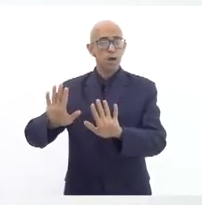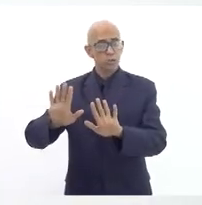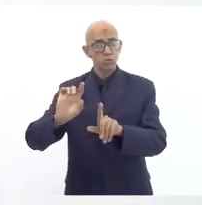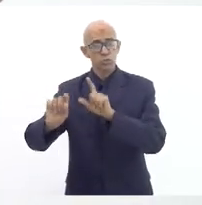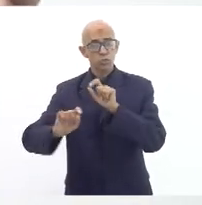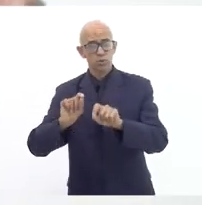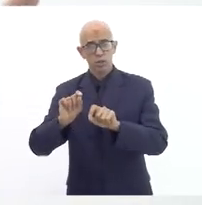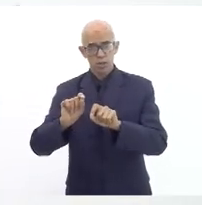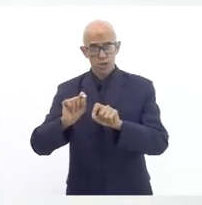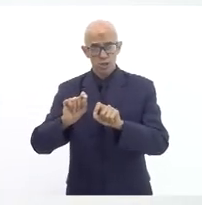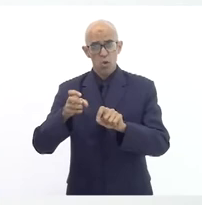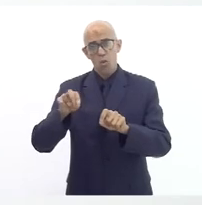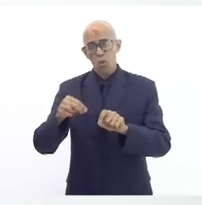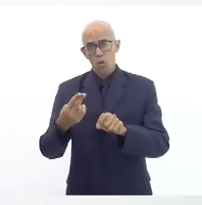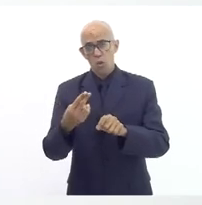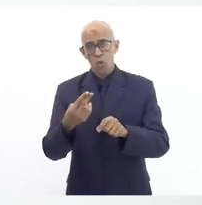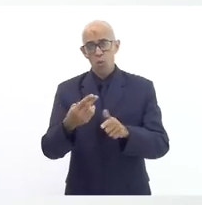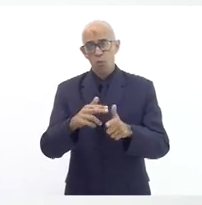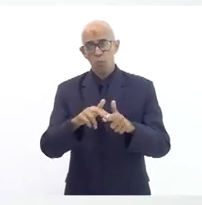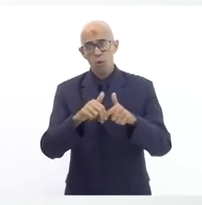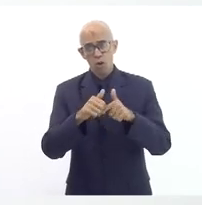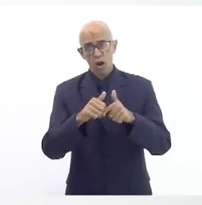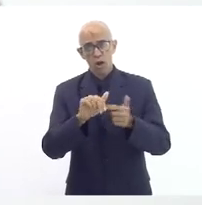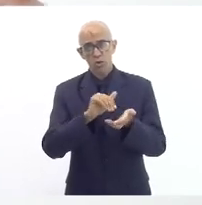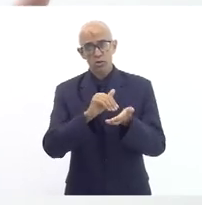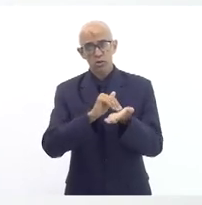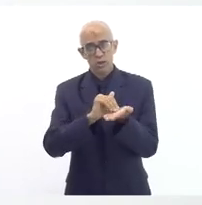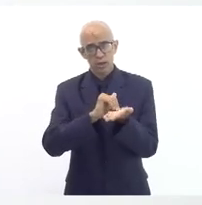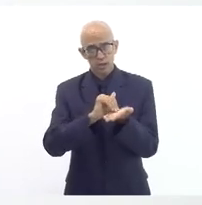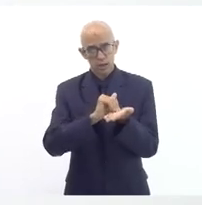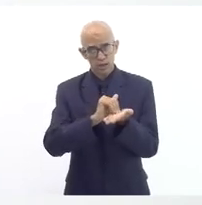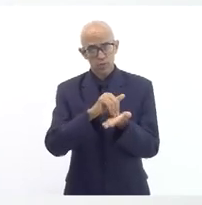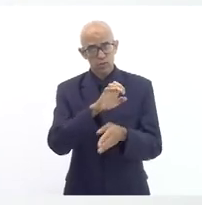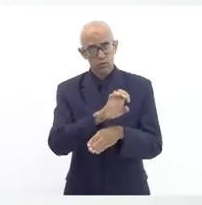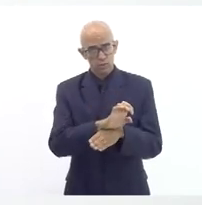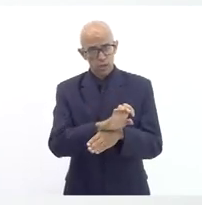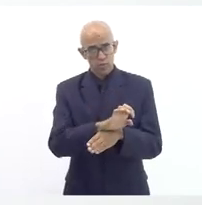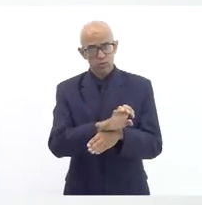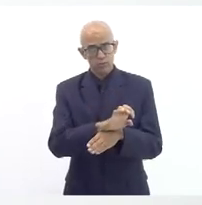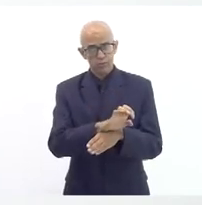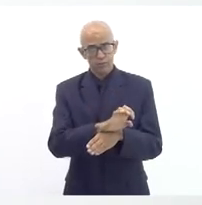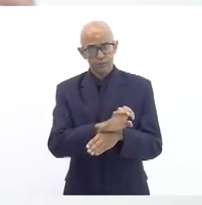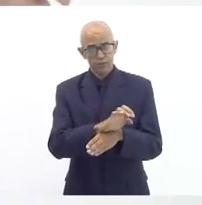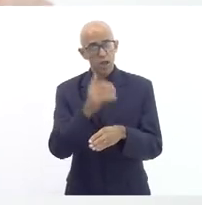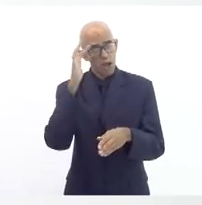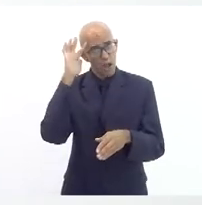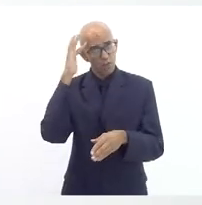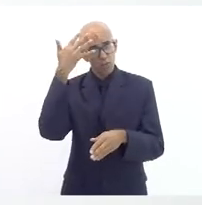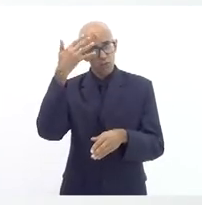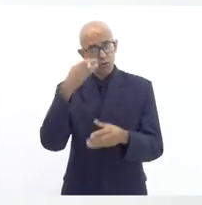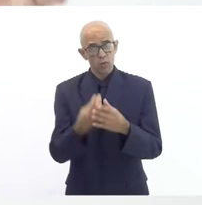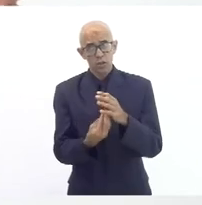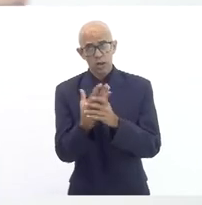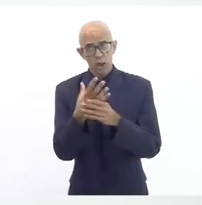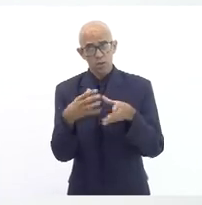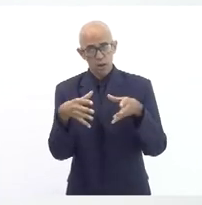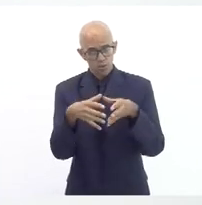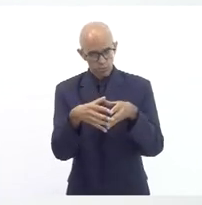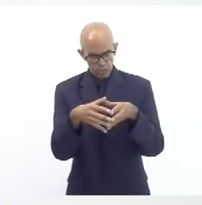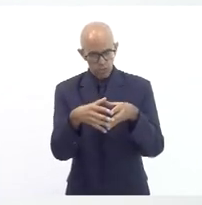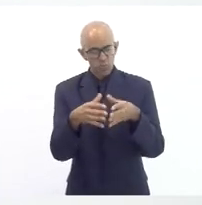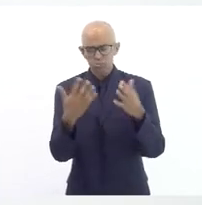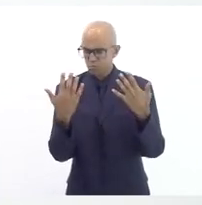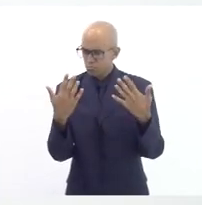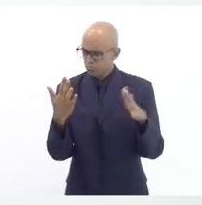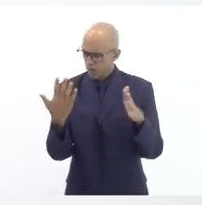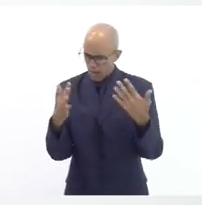a Secretaria de Estado resolveu, e o governo do Estado resolveu efetivamente criar uma comissão, e eu parabenizo o secretário por